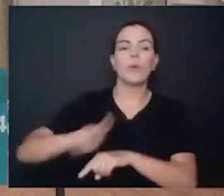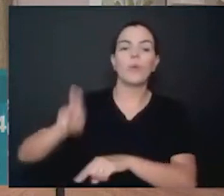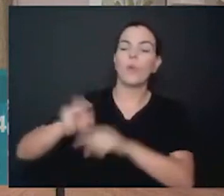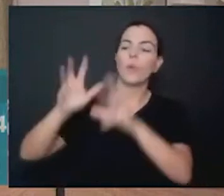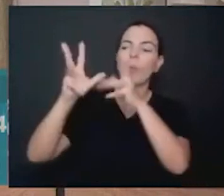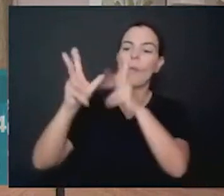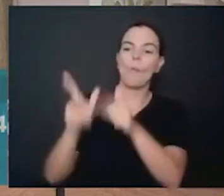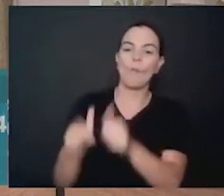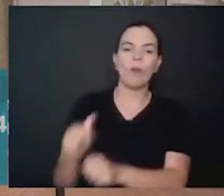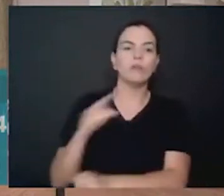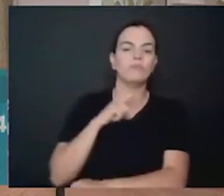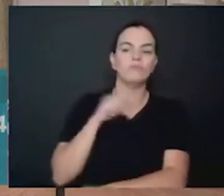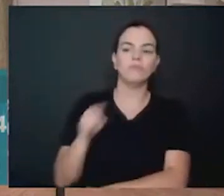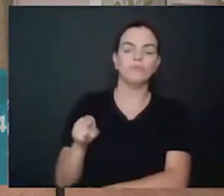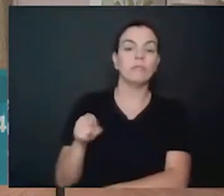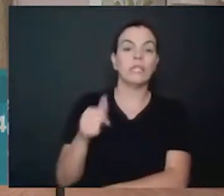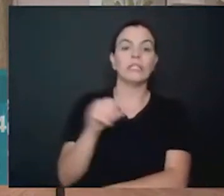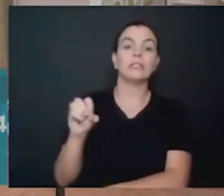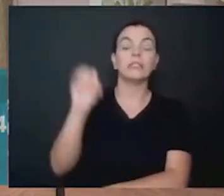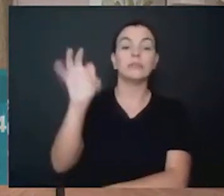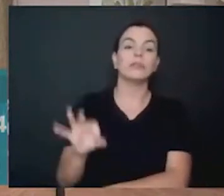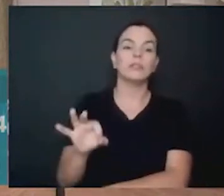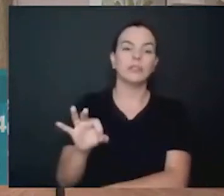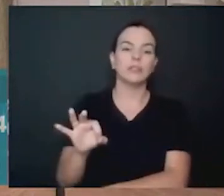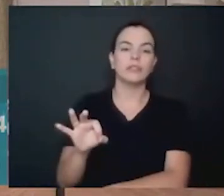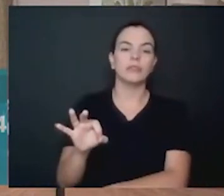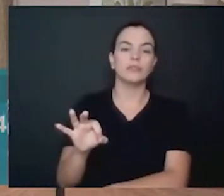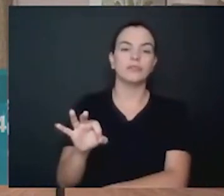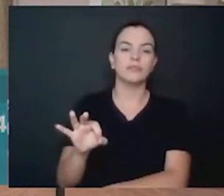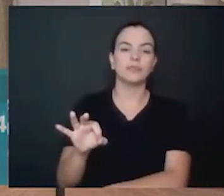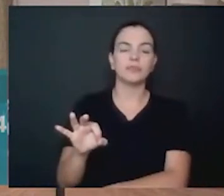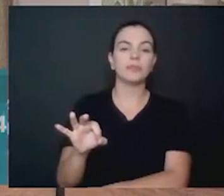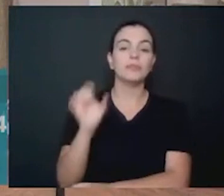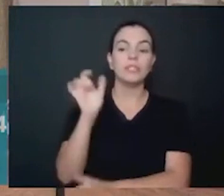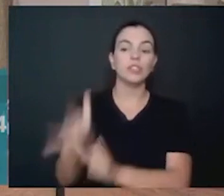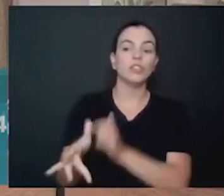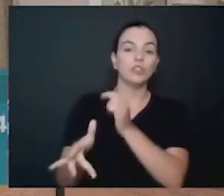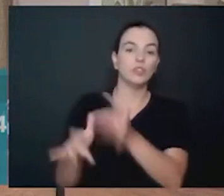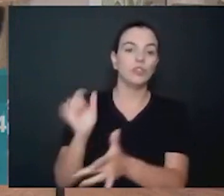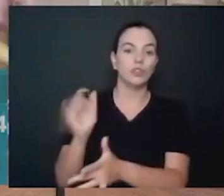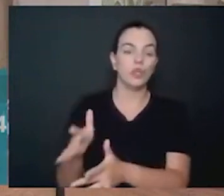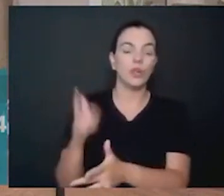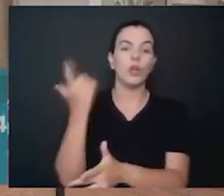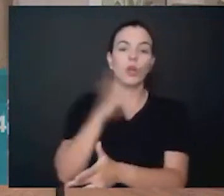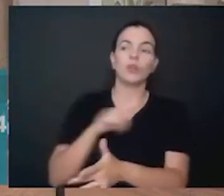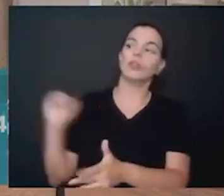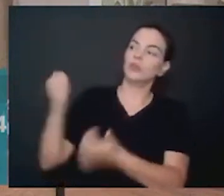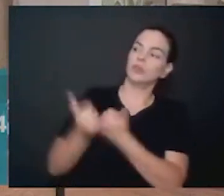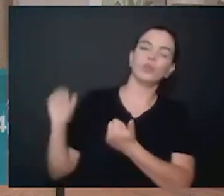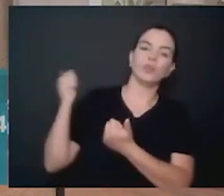materiais são 100% 100% descartáveis o que garante total segurança